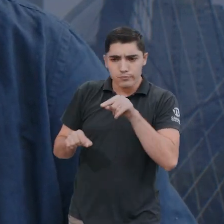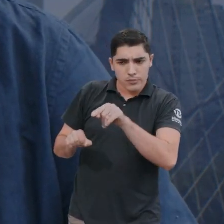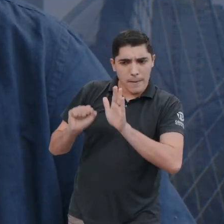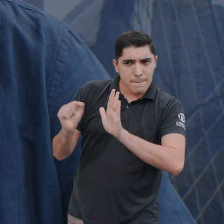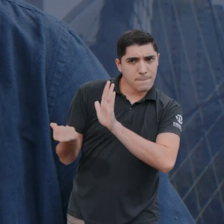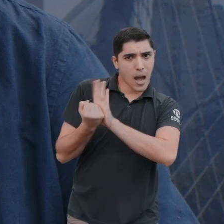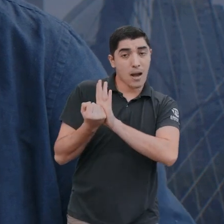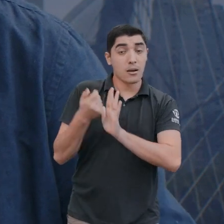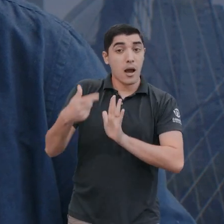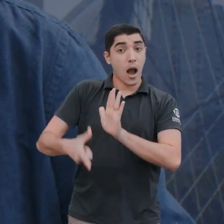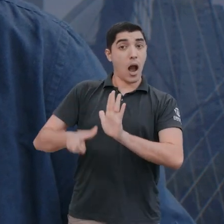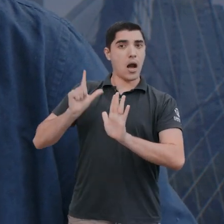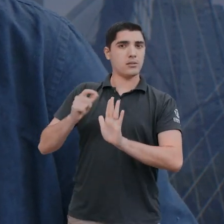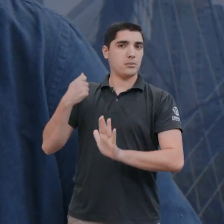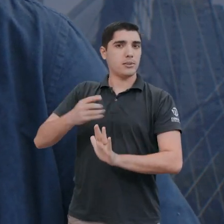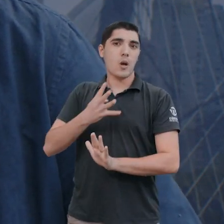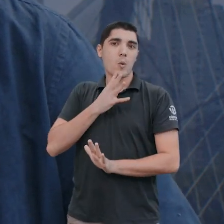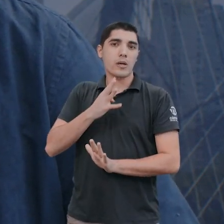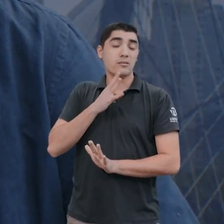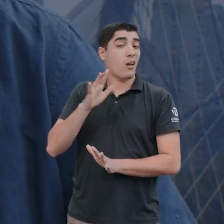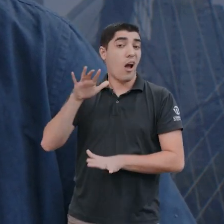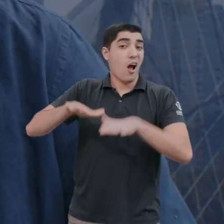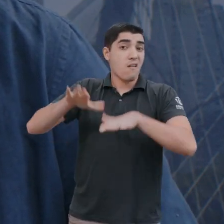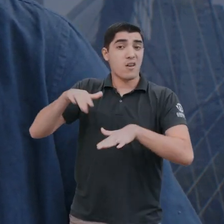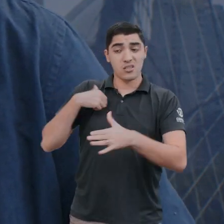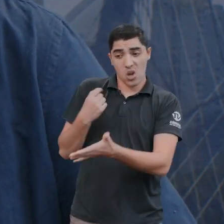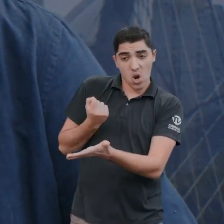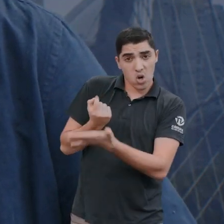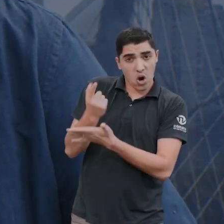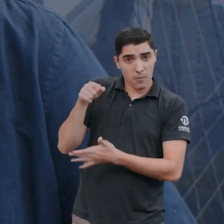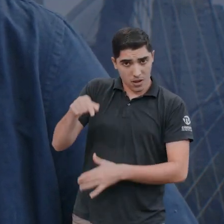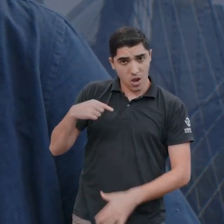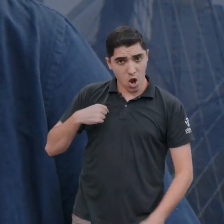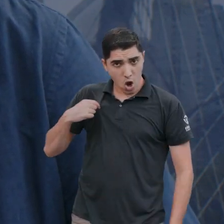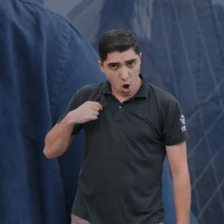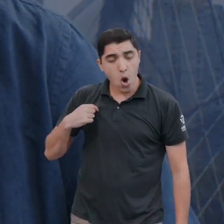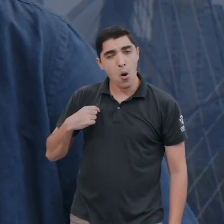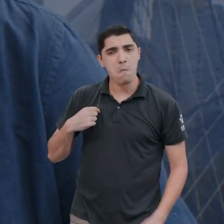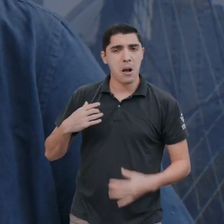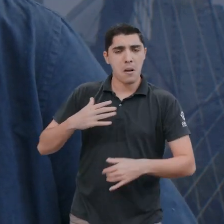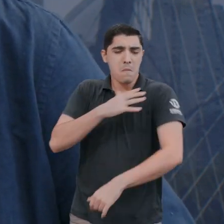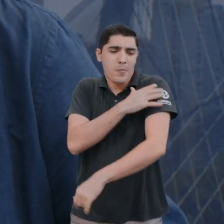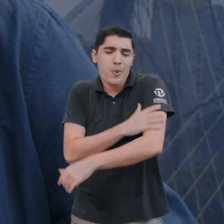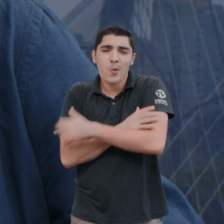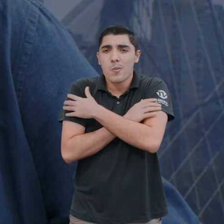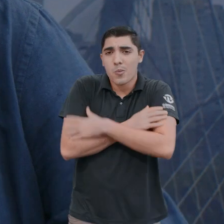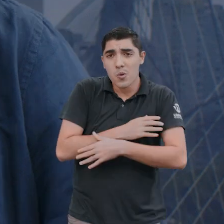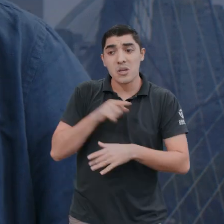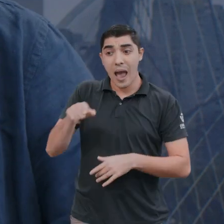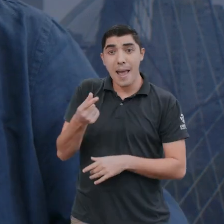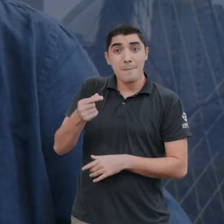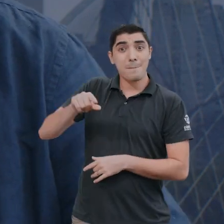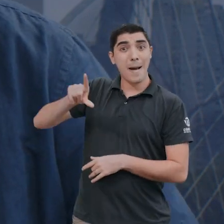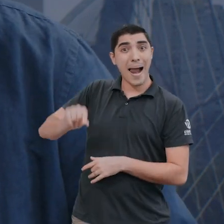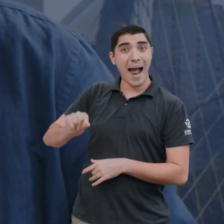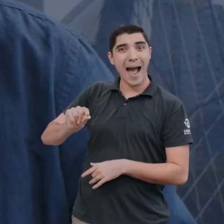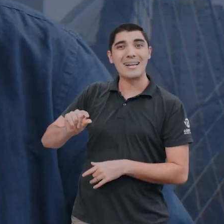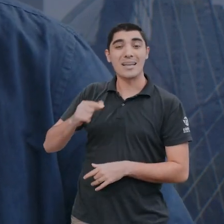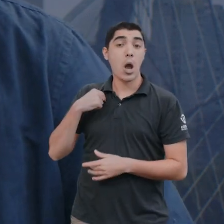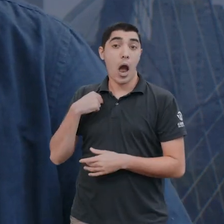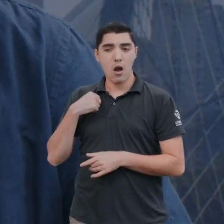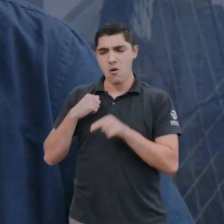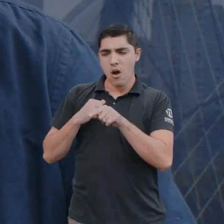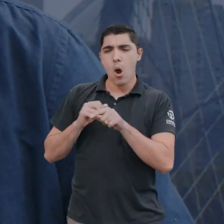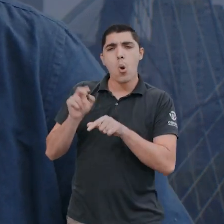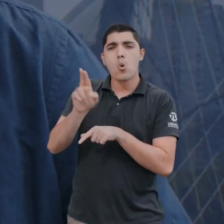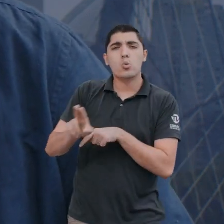marca antes de você comprar. Porque muitas vezes você está comprando uma roupa, uma peça de roupa, uma blusinha, porque ela está com preço bom,